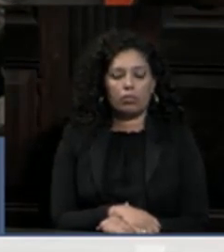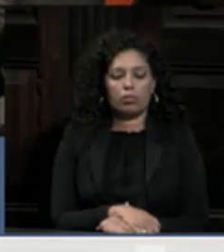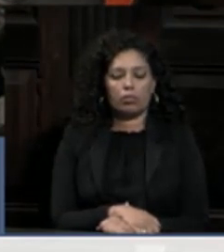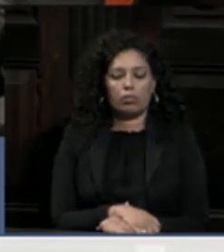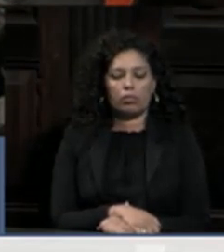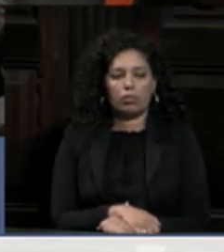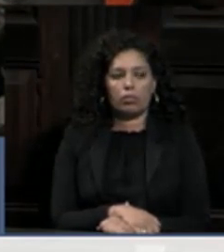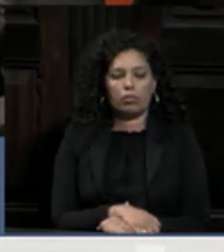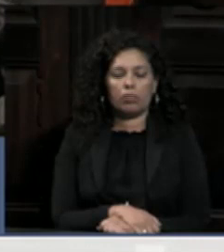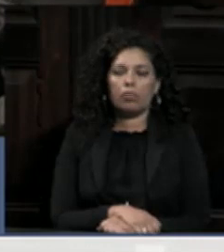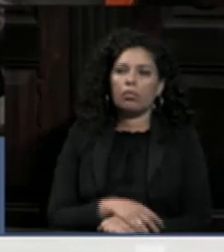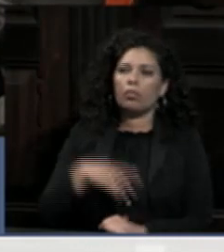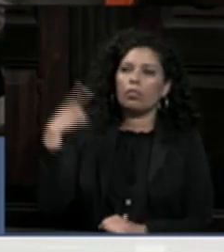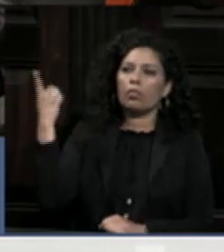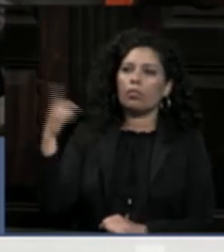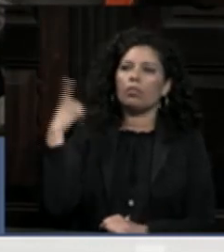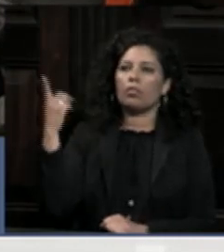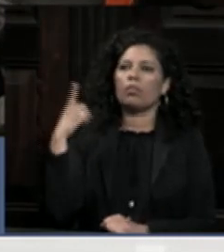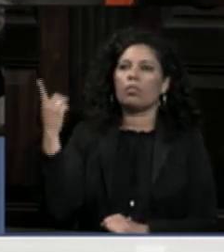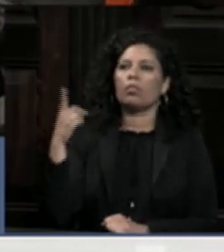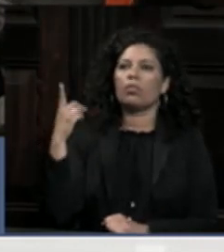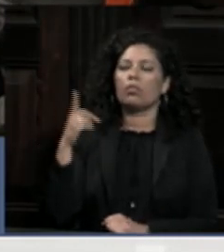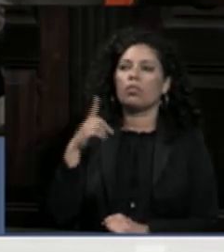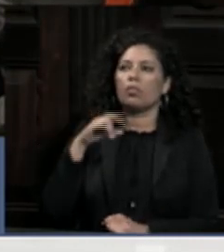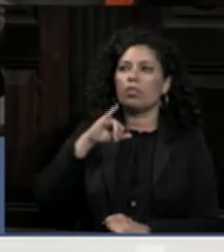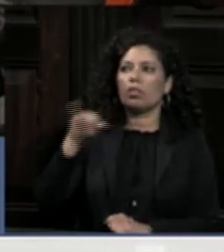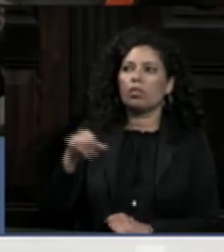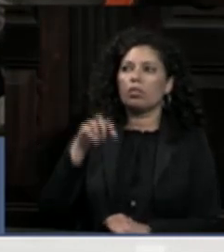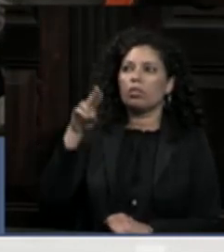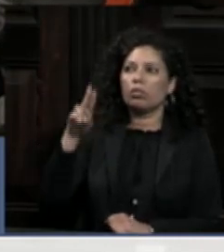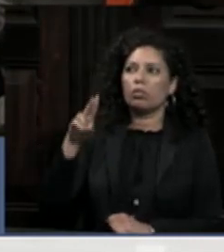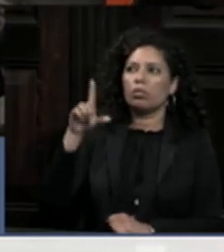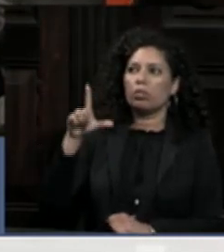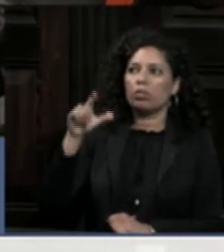uma palavra nova deputado doutor julinho é velho